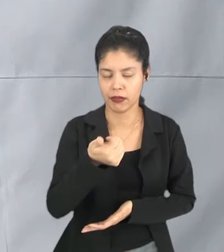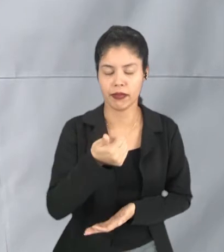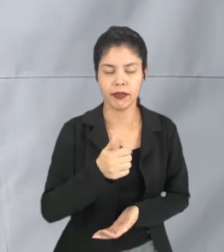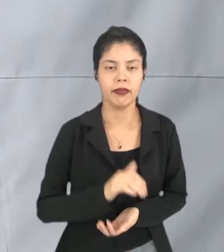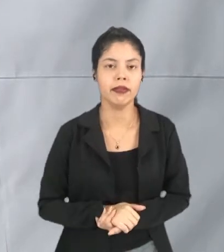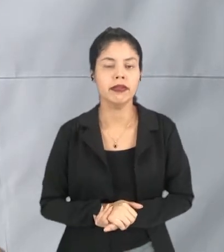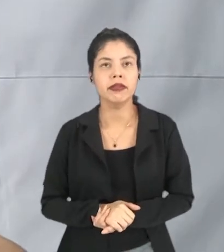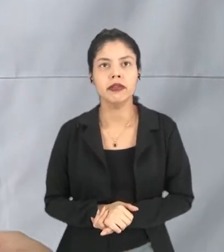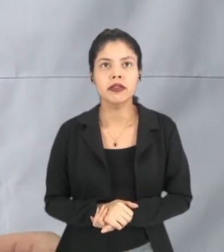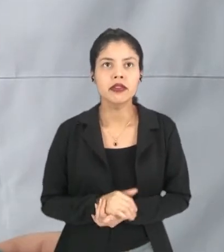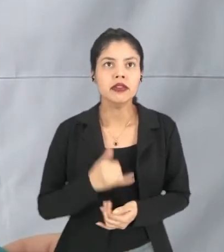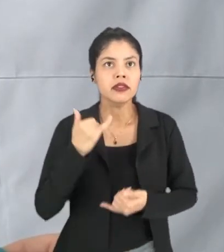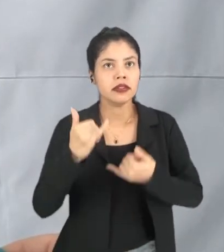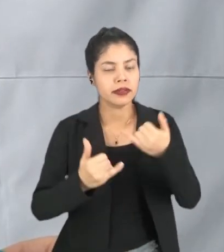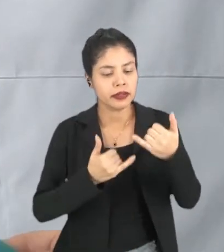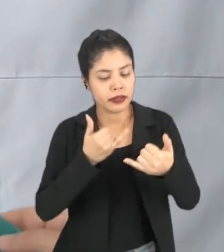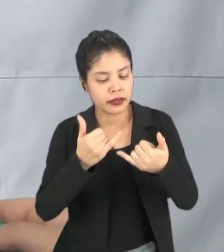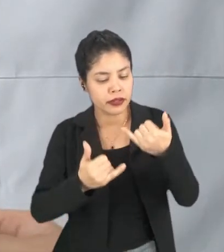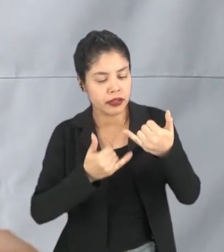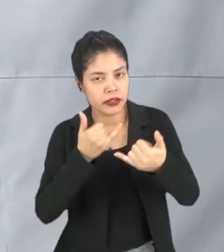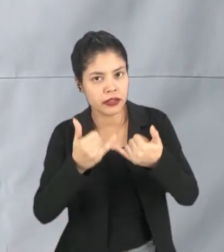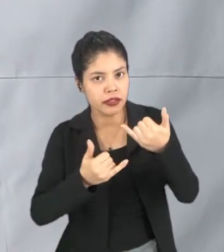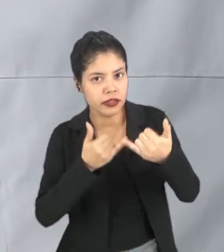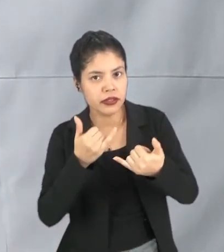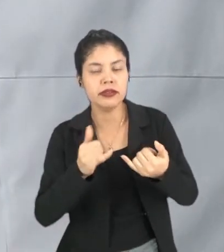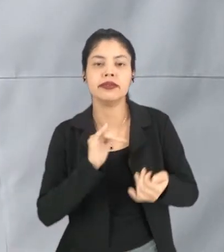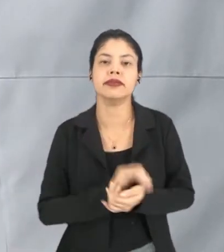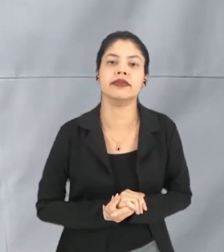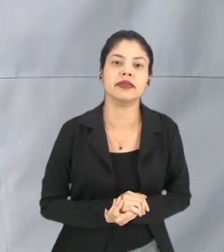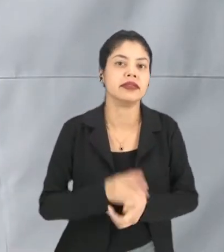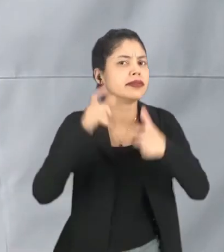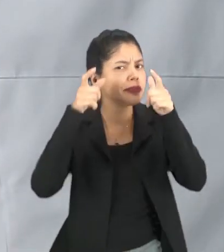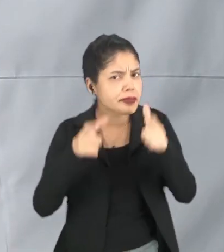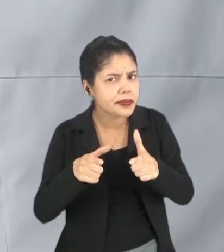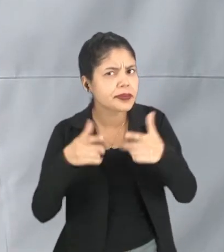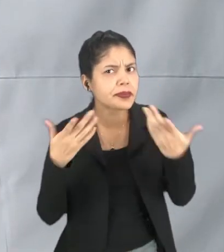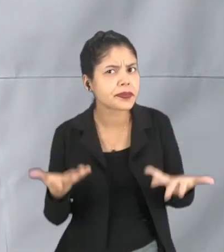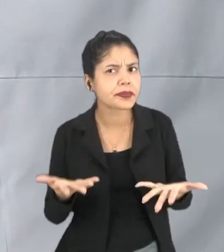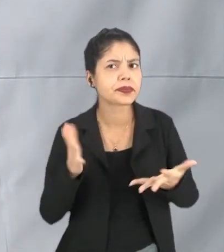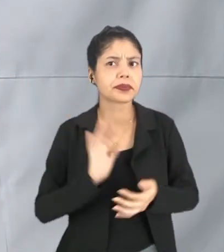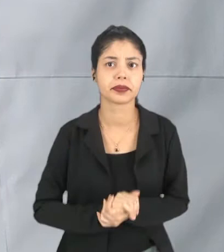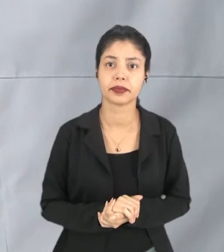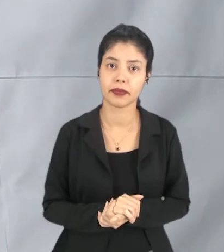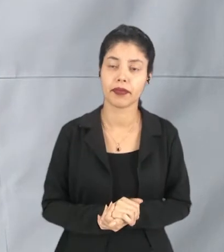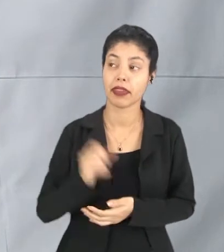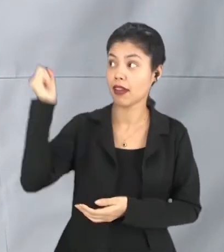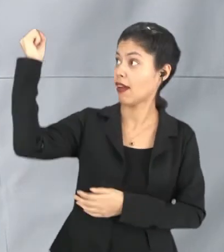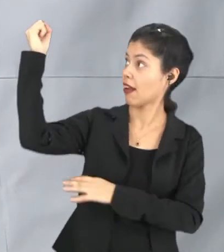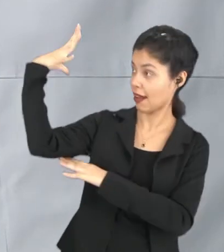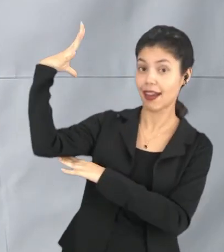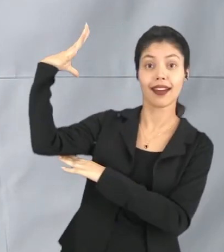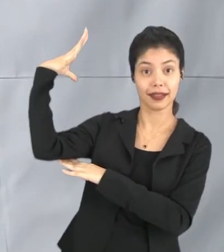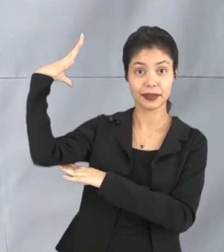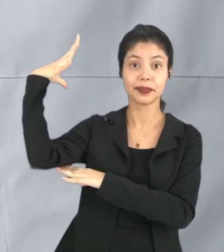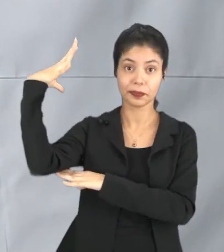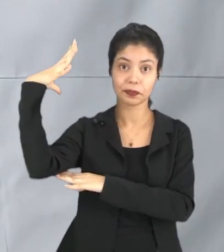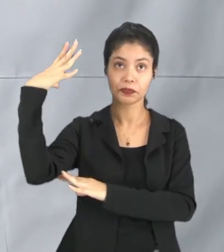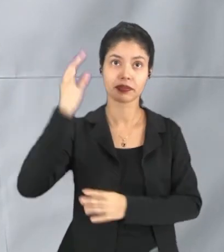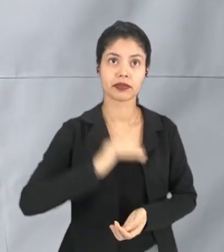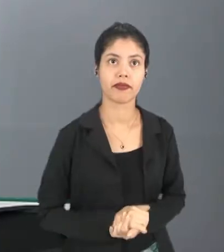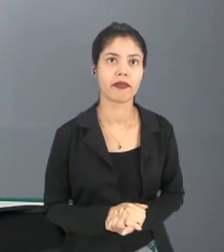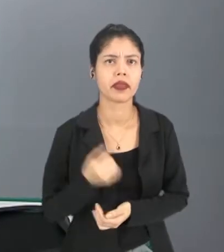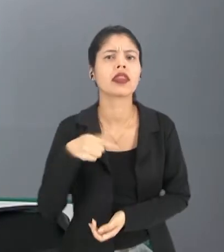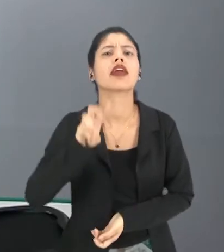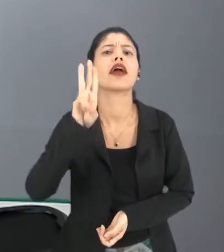A palavra brincam. Brincam onde? Na luz.